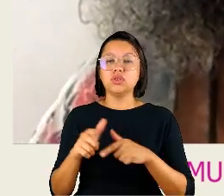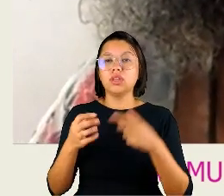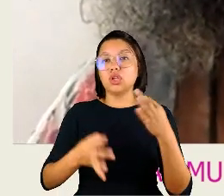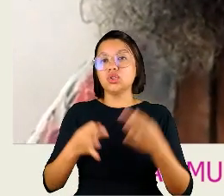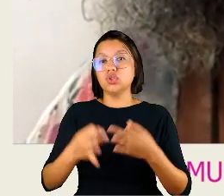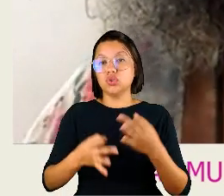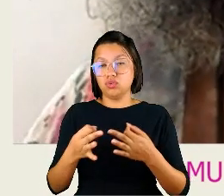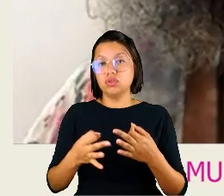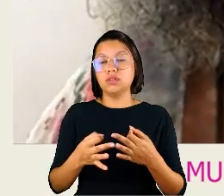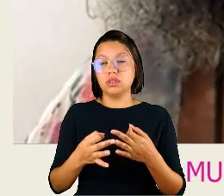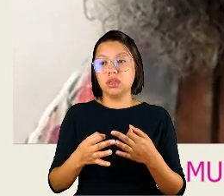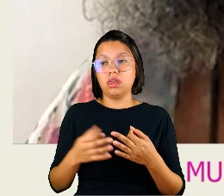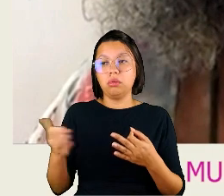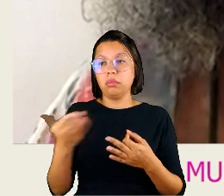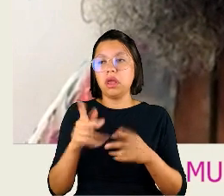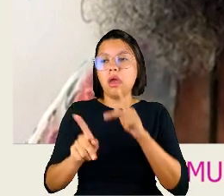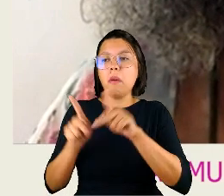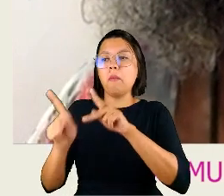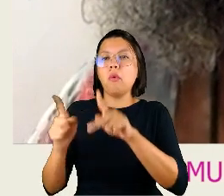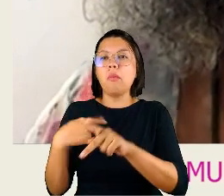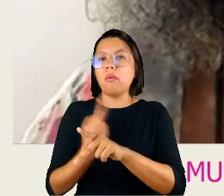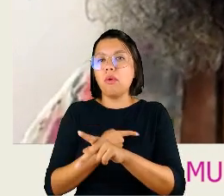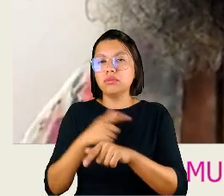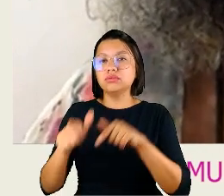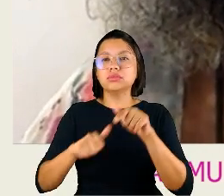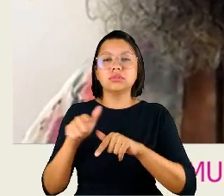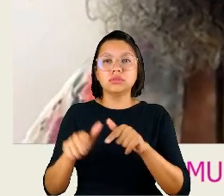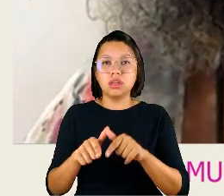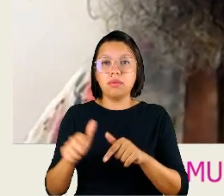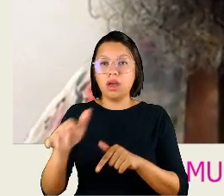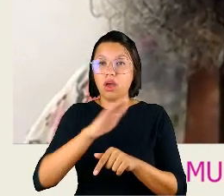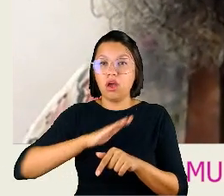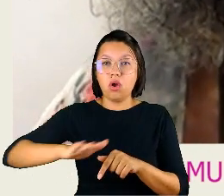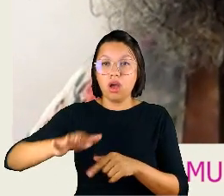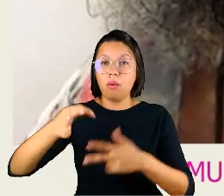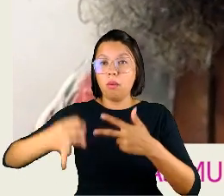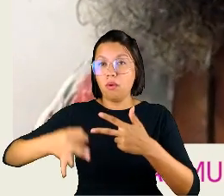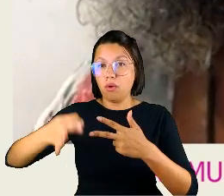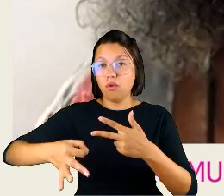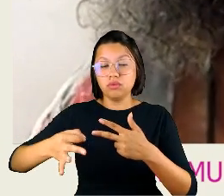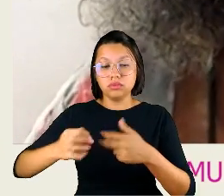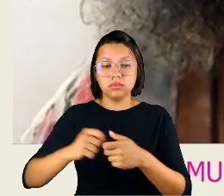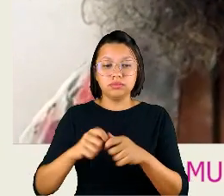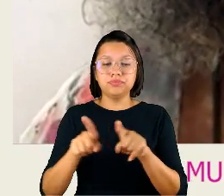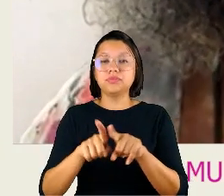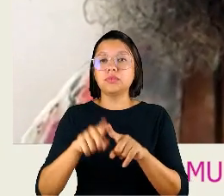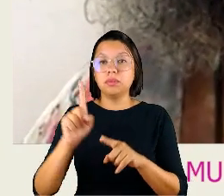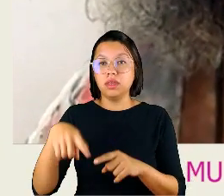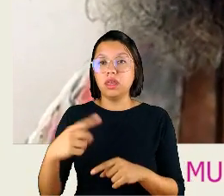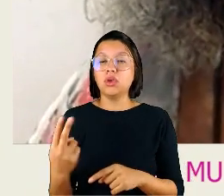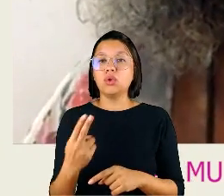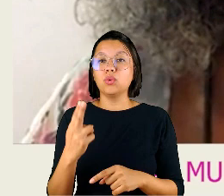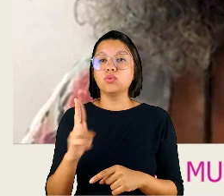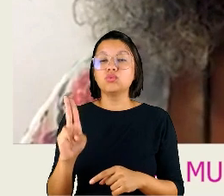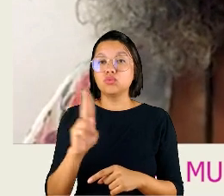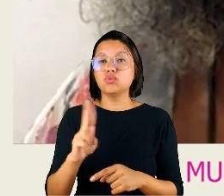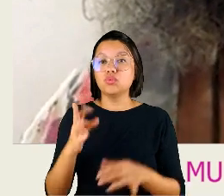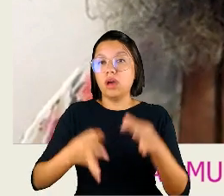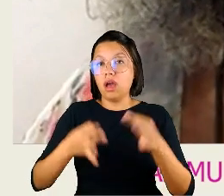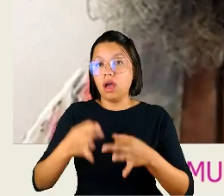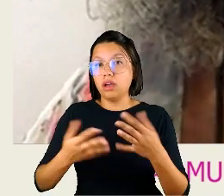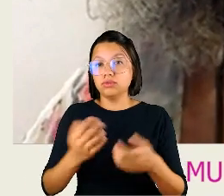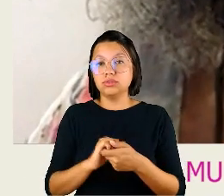para esse público nosso aqui que trabalha no âmbito do Poder Judiciário e que também é usuária e usuário da